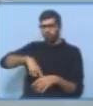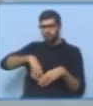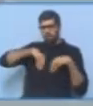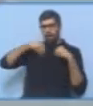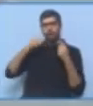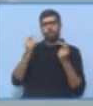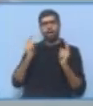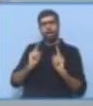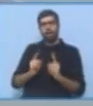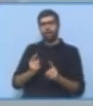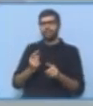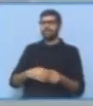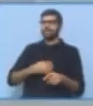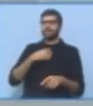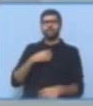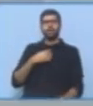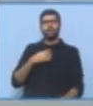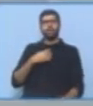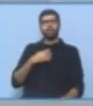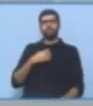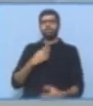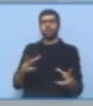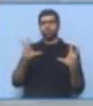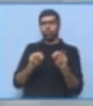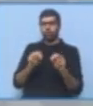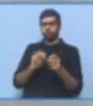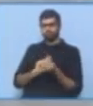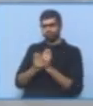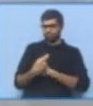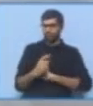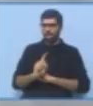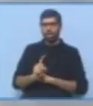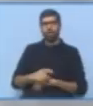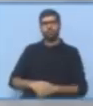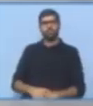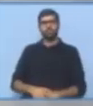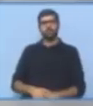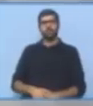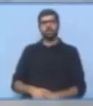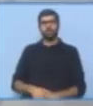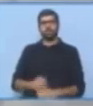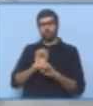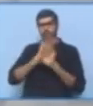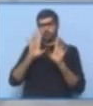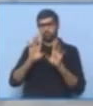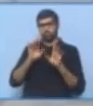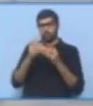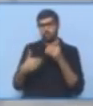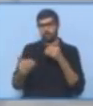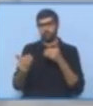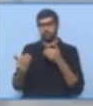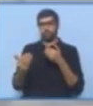alma, é mesmo aquela sensação de um novo eu. É claro que depois, a partir